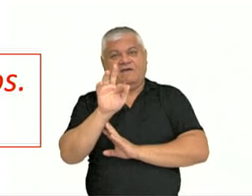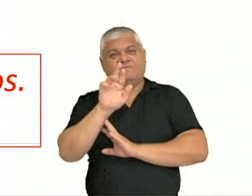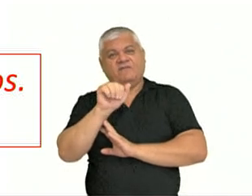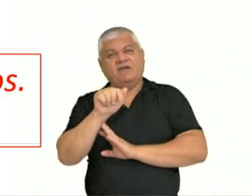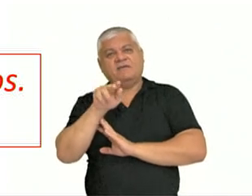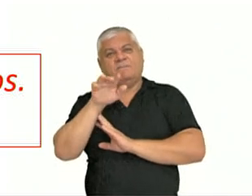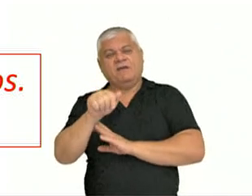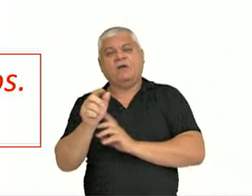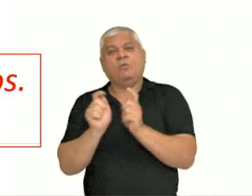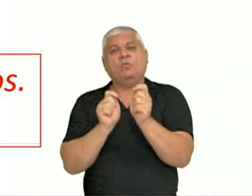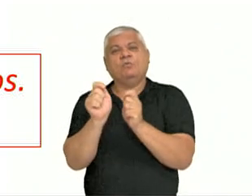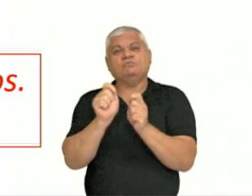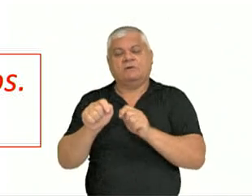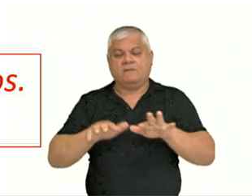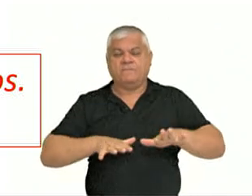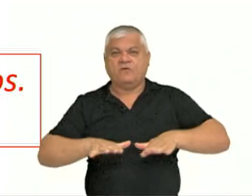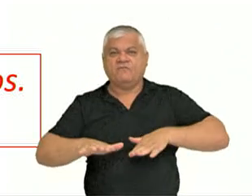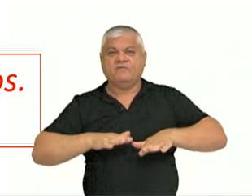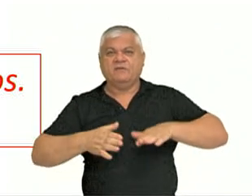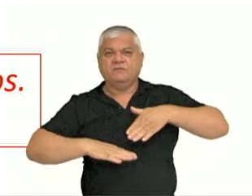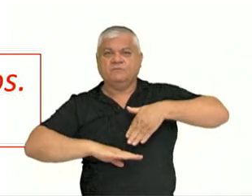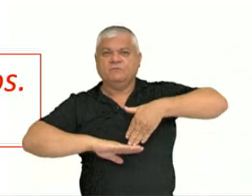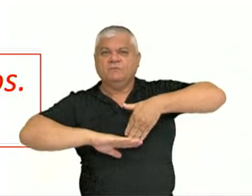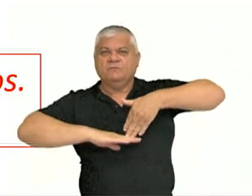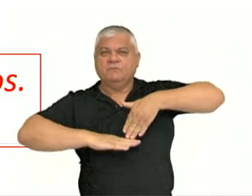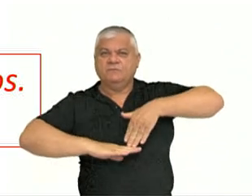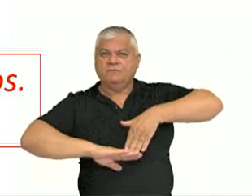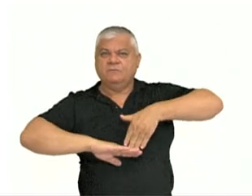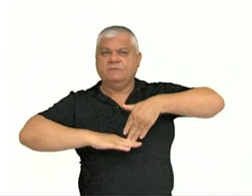os movimentos da respiração.